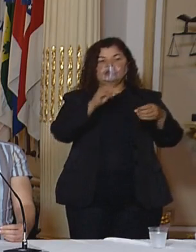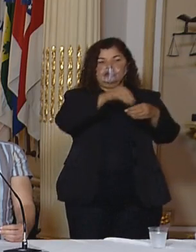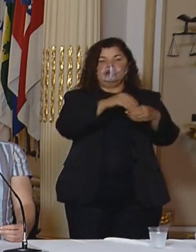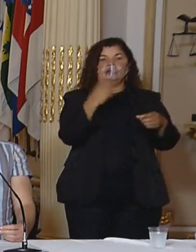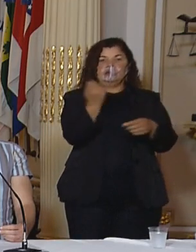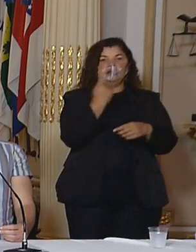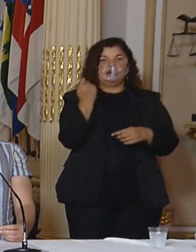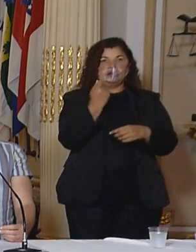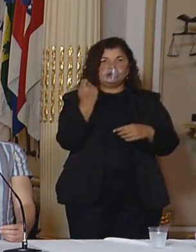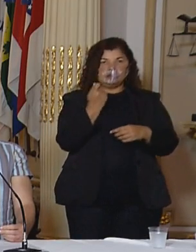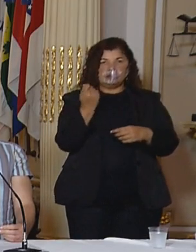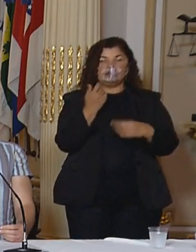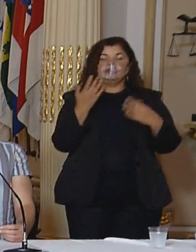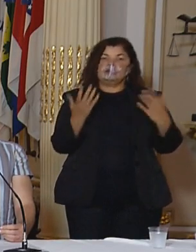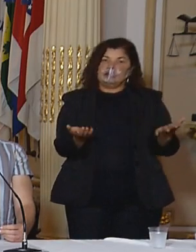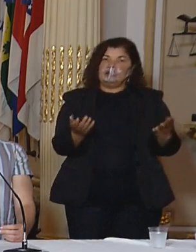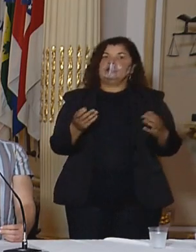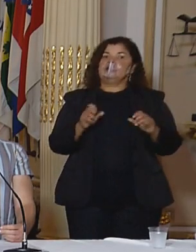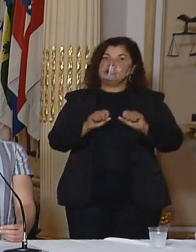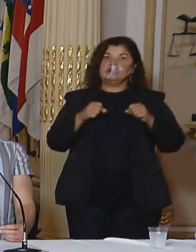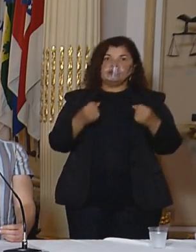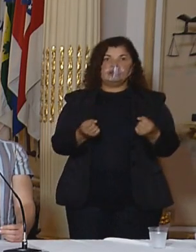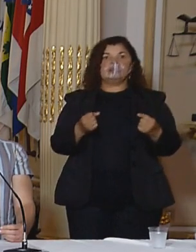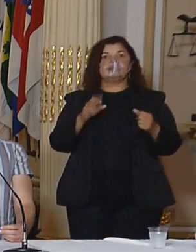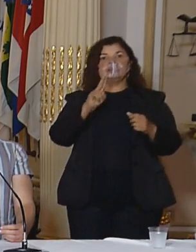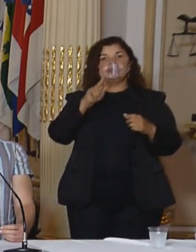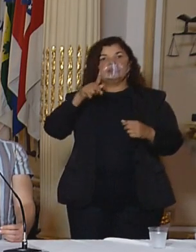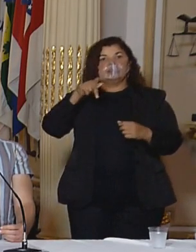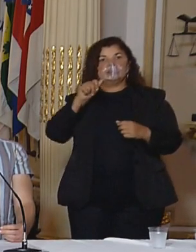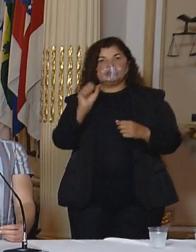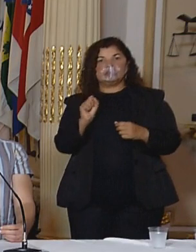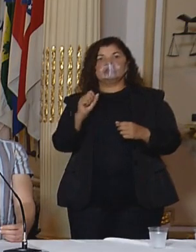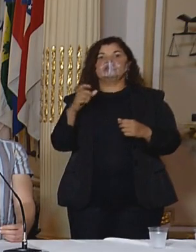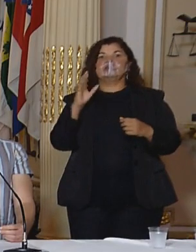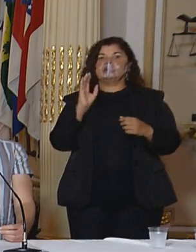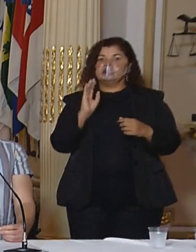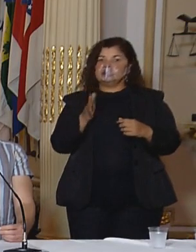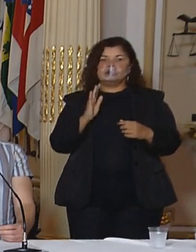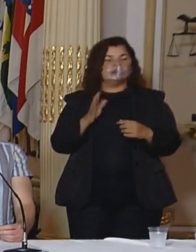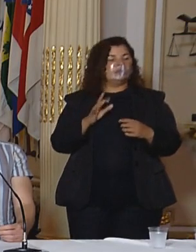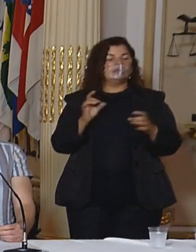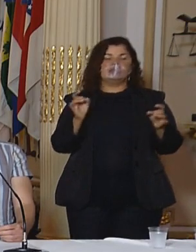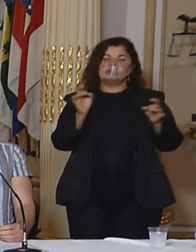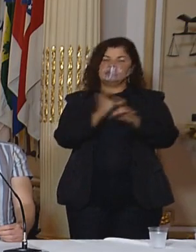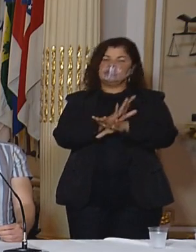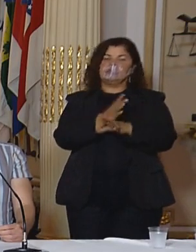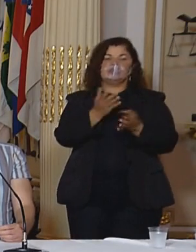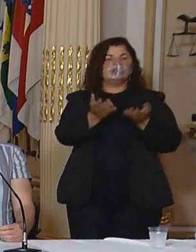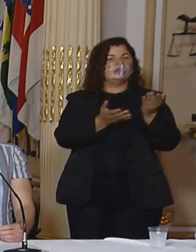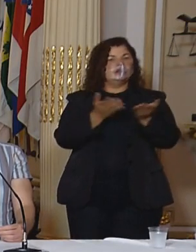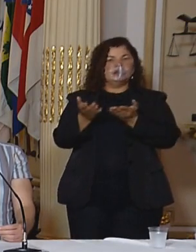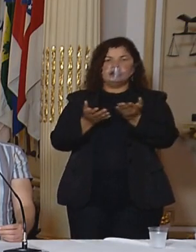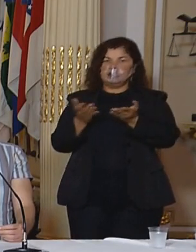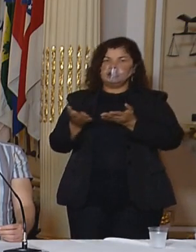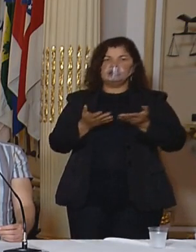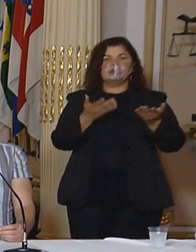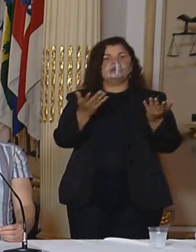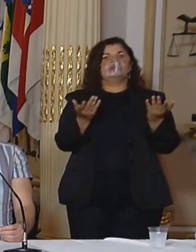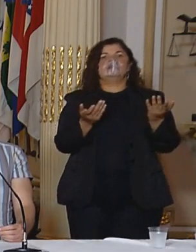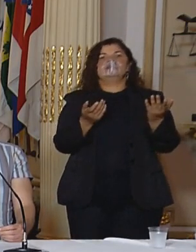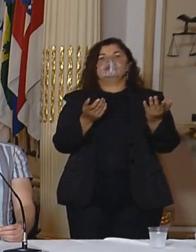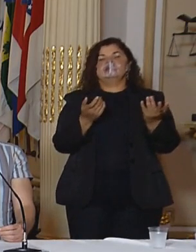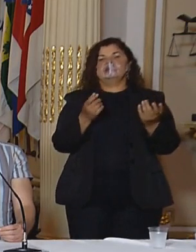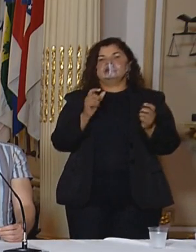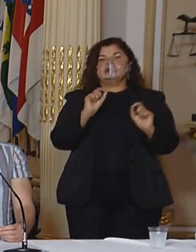Caruaru. Então, a gente reforça que nas UPAs nós prestamos toda a assistência necessária, inclusive com